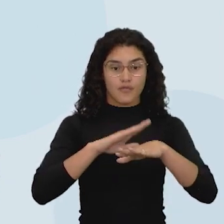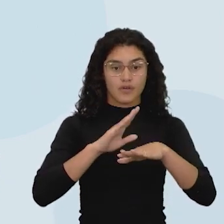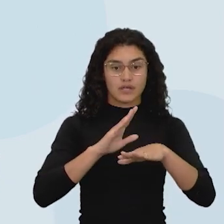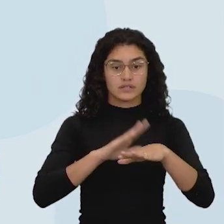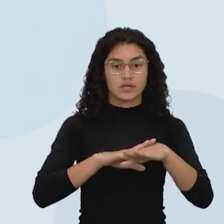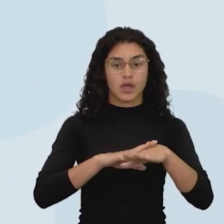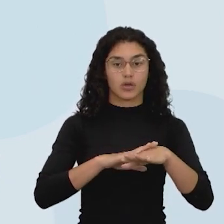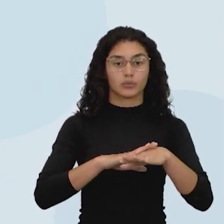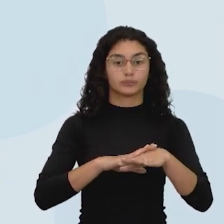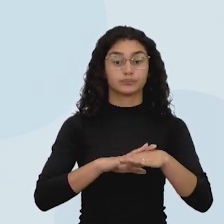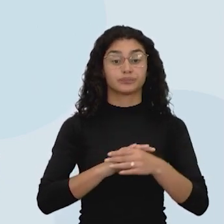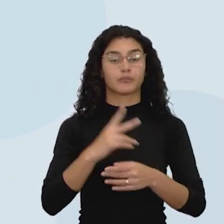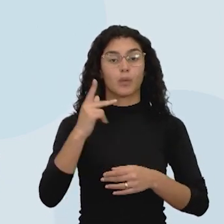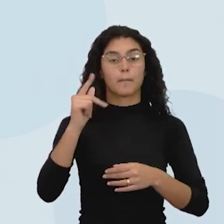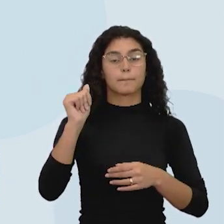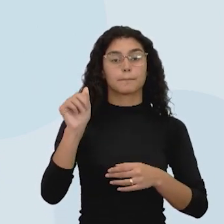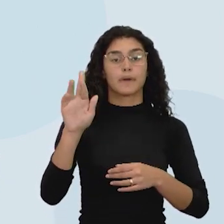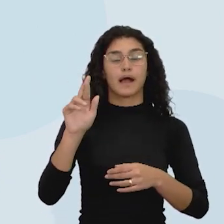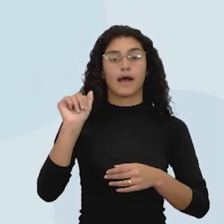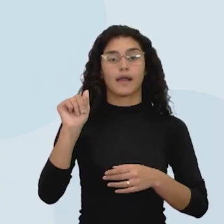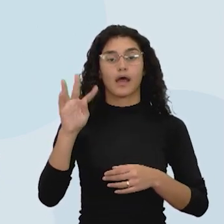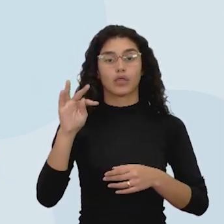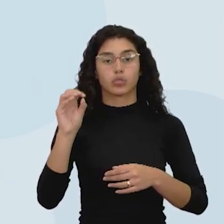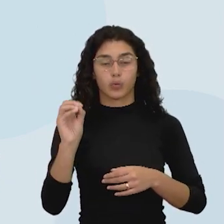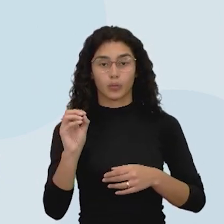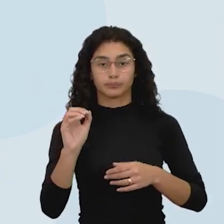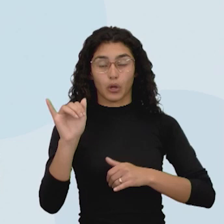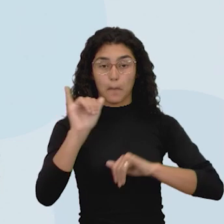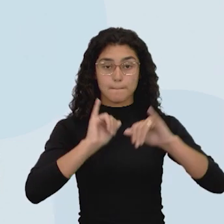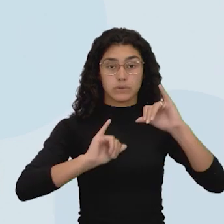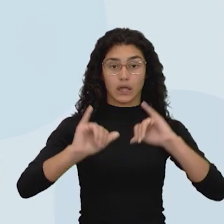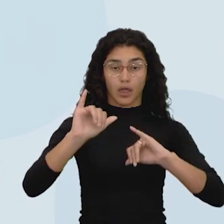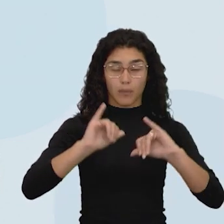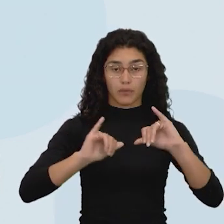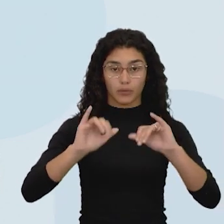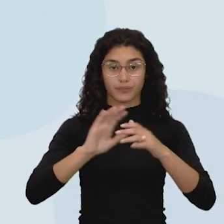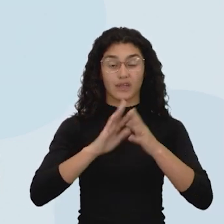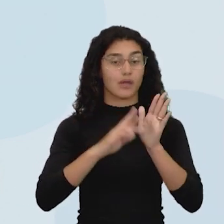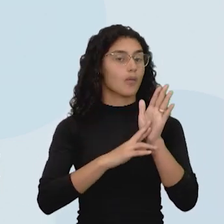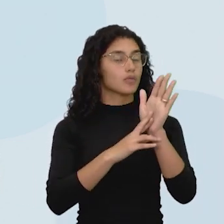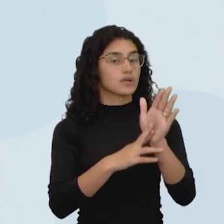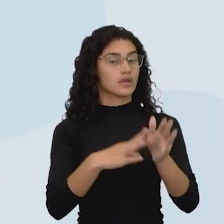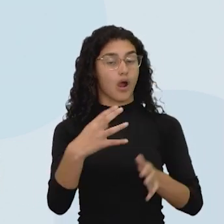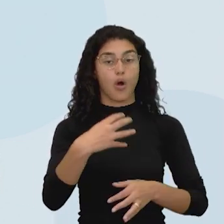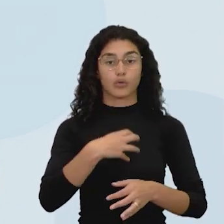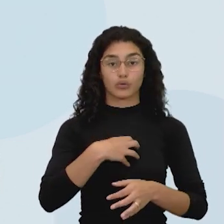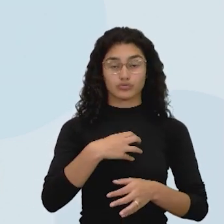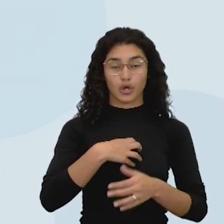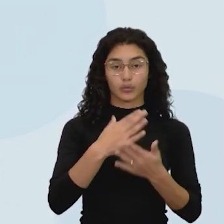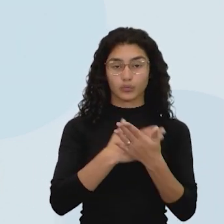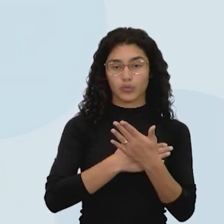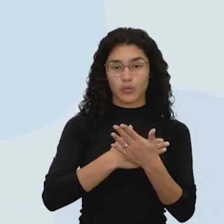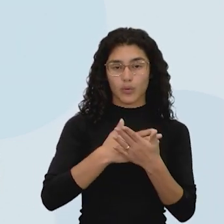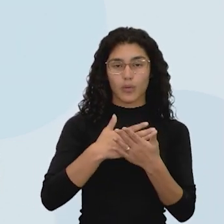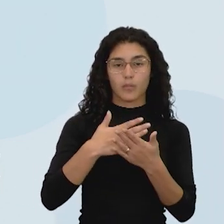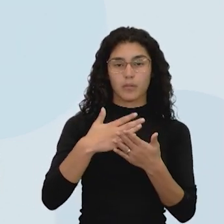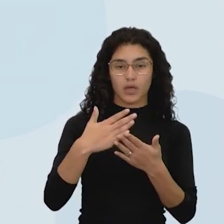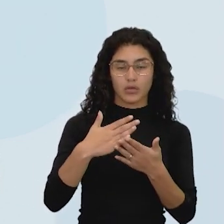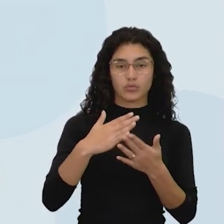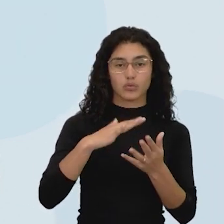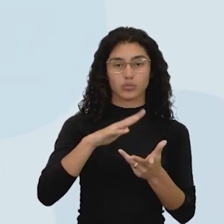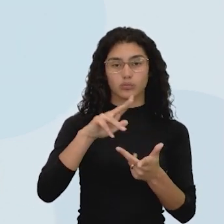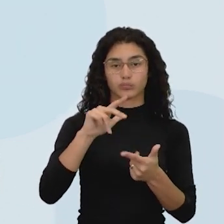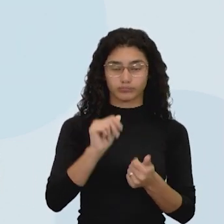aparato químico onde, teoricamente, iria simular as condições primitivas da